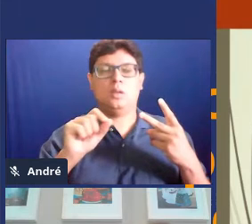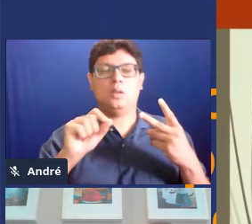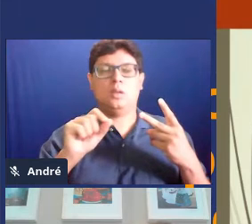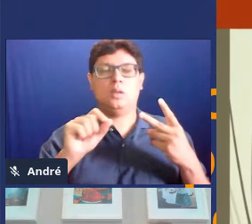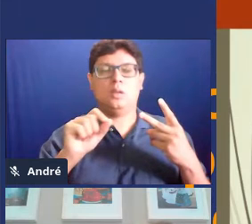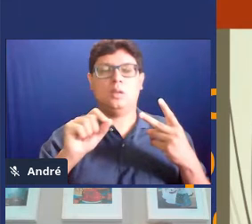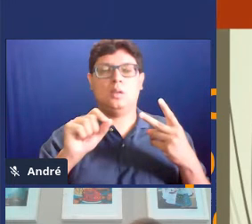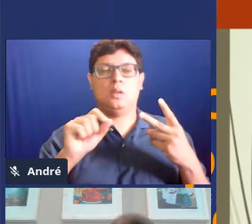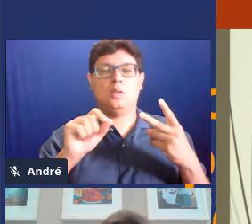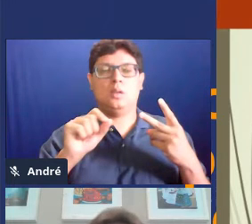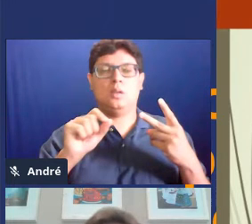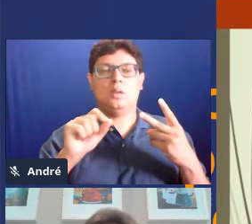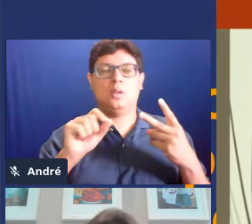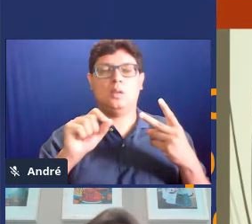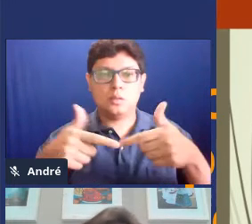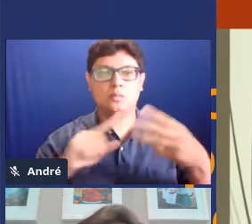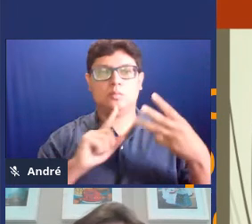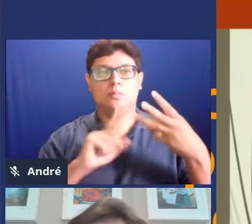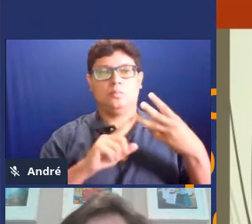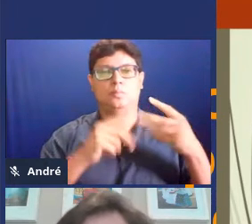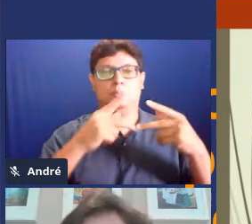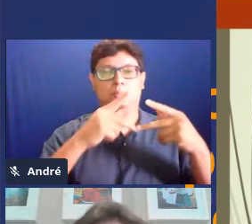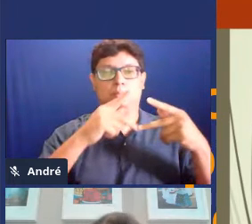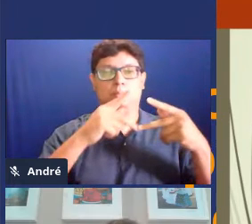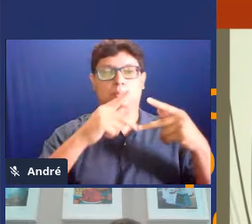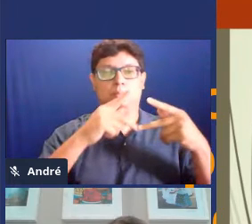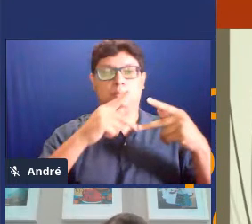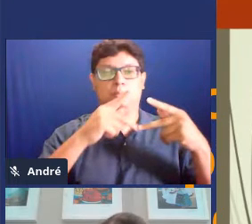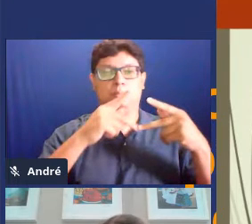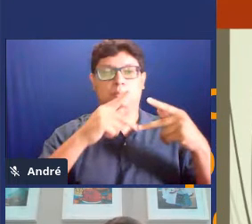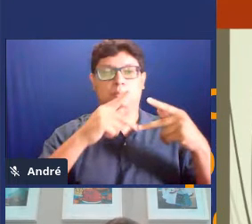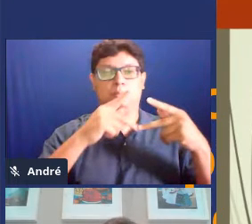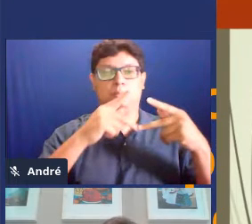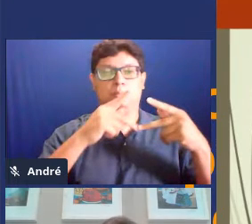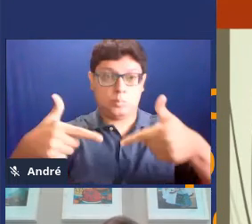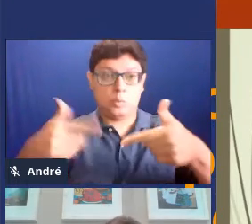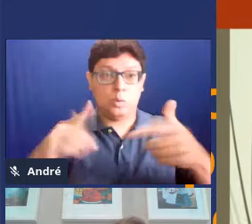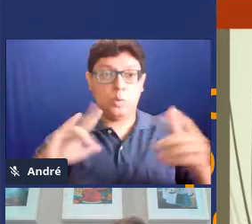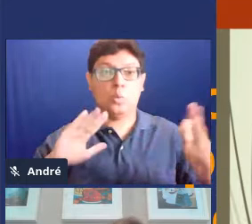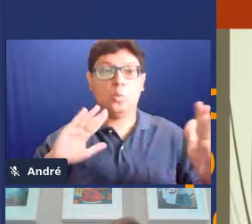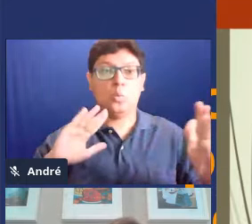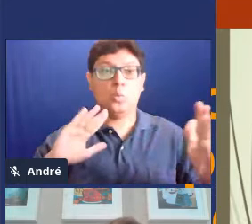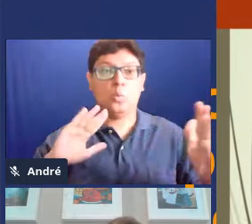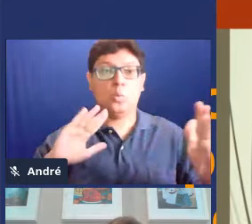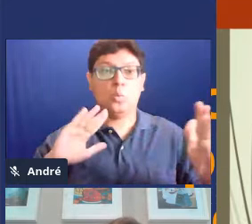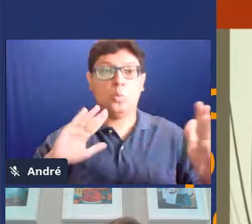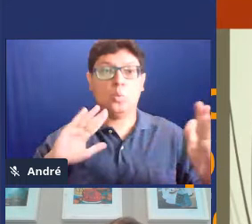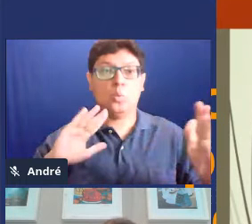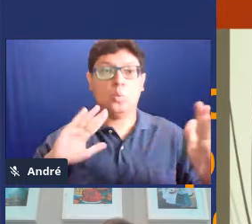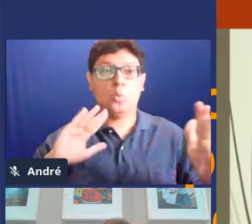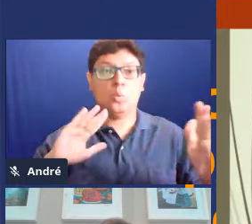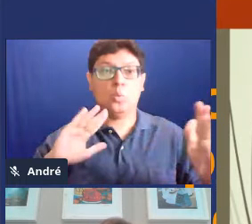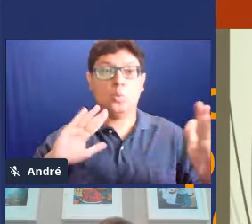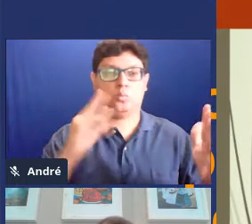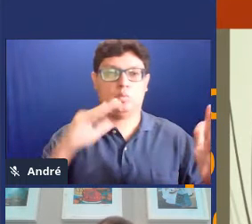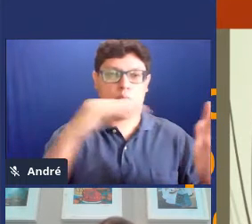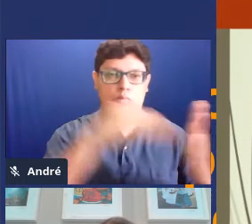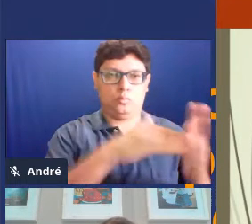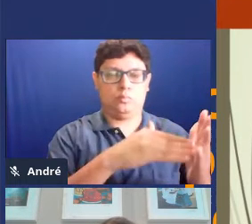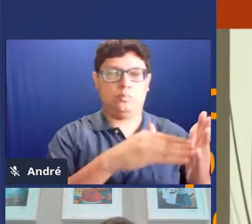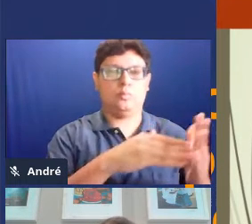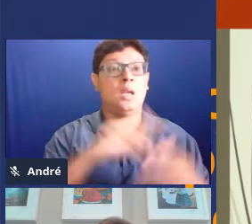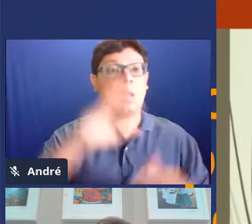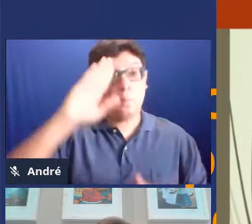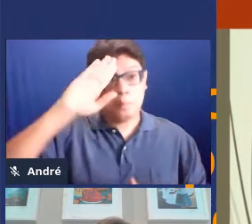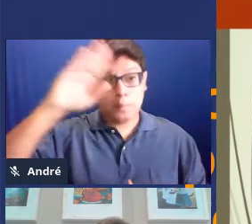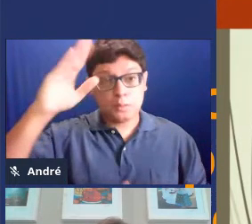A grande sacada para a gente conseguir evoluir no transcriptoma, o genoma funcional, foram os vírus. Por que